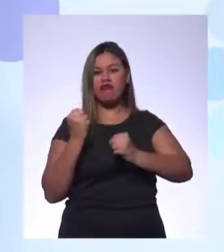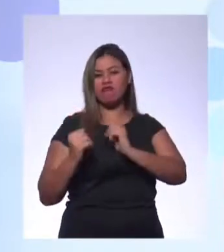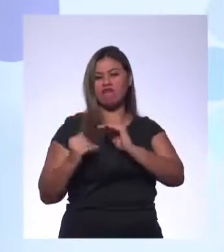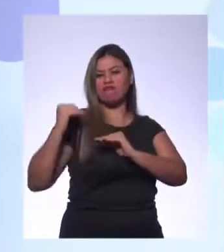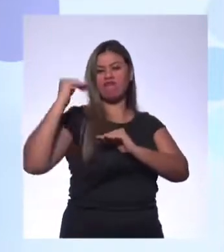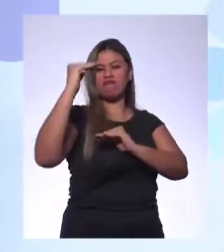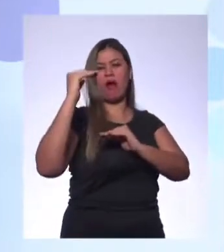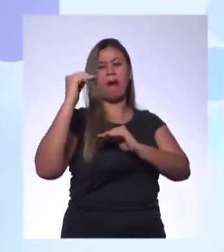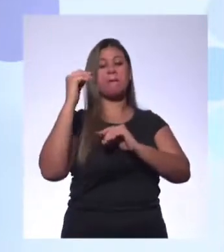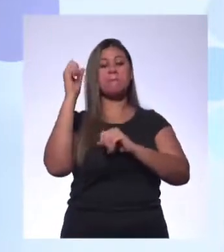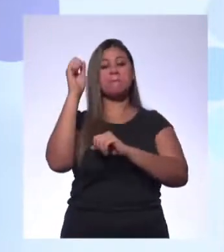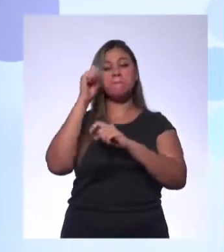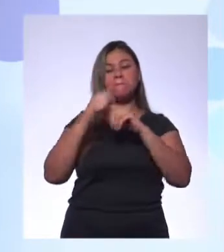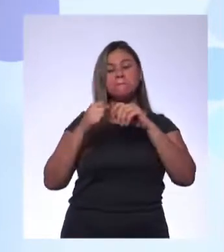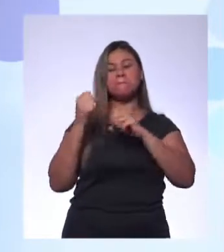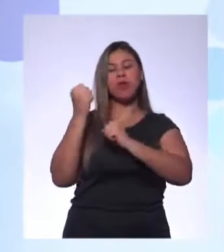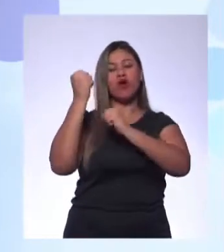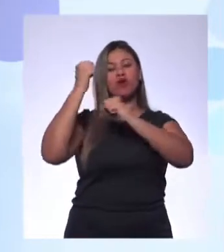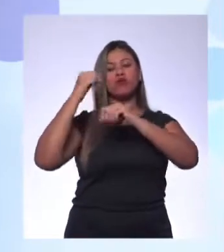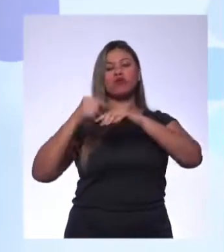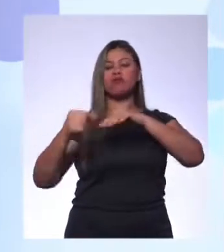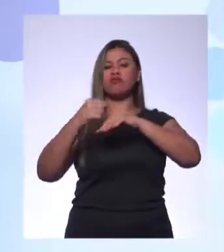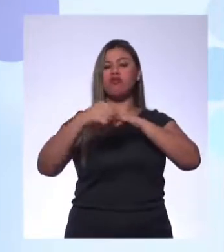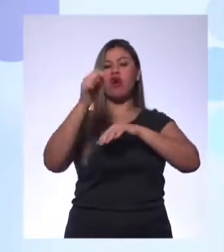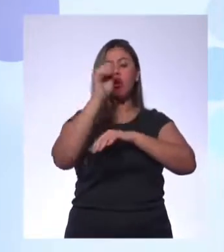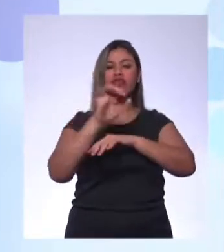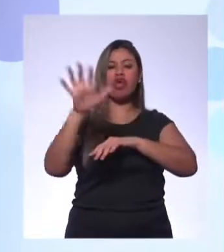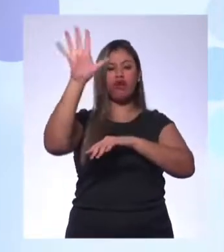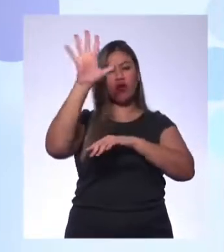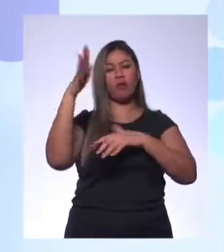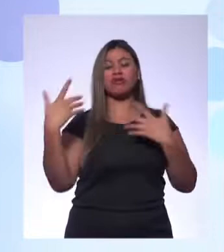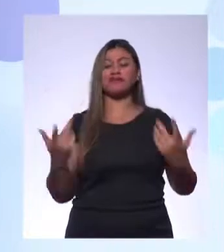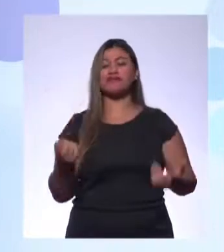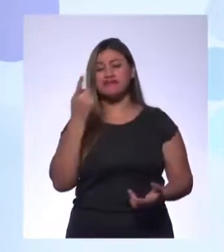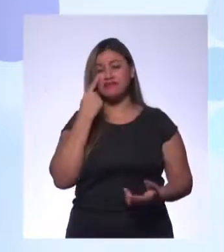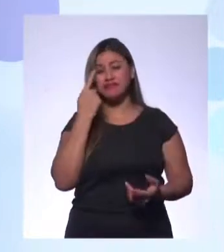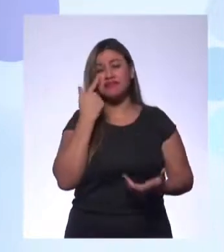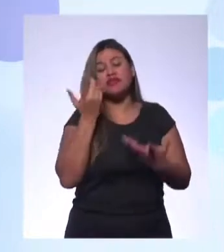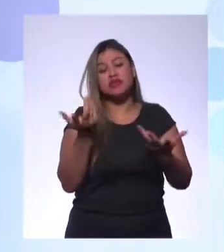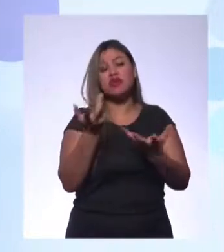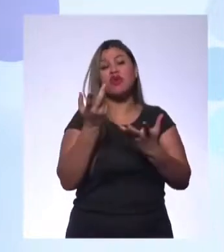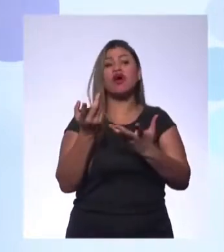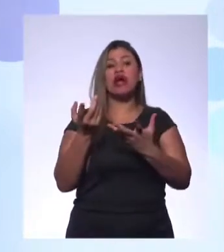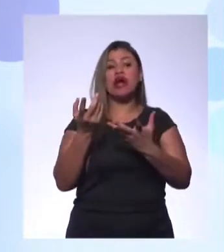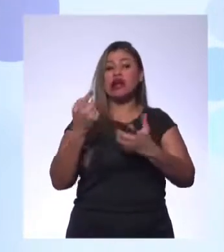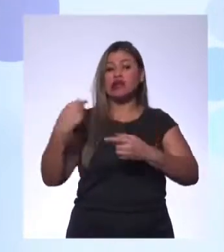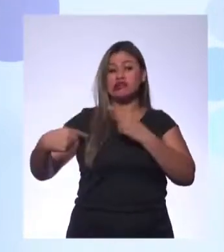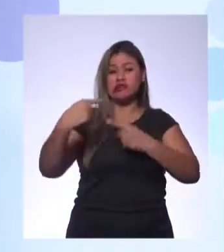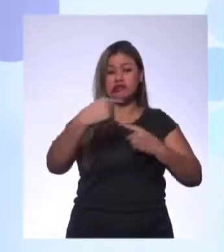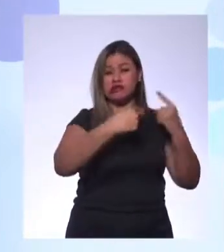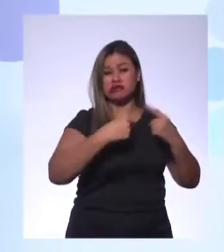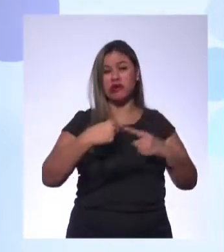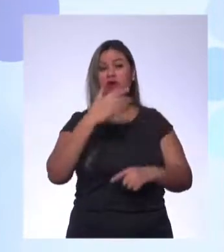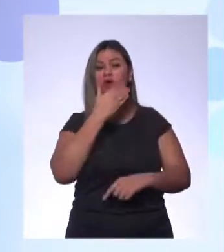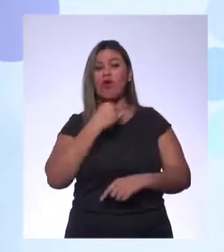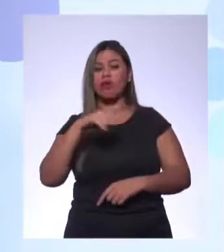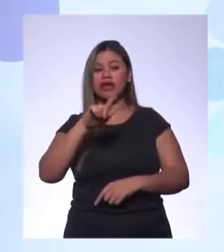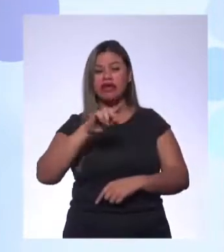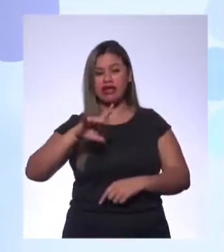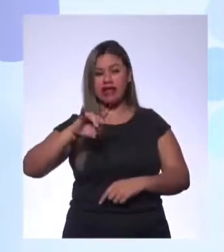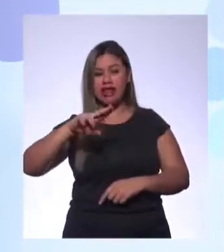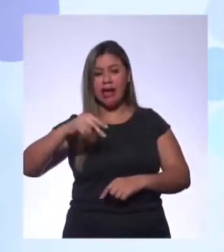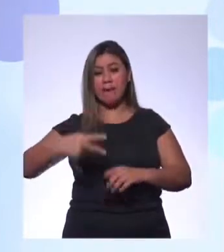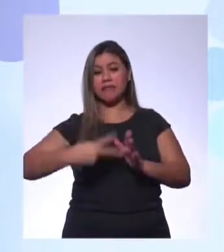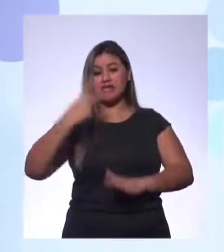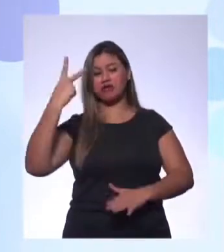superpotências da Europa. Então, a contundência, a agressividade das políticas imperialistas aí de Guilherme II era